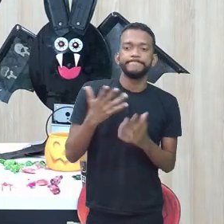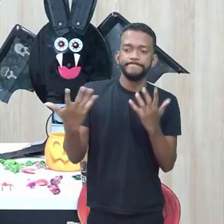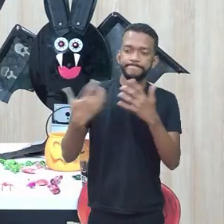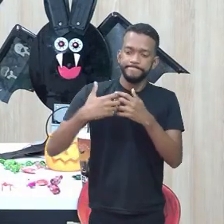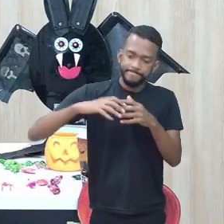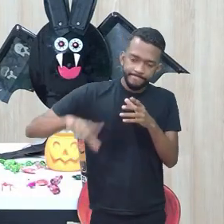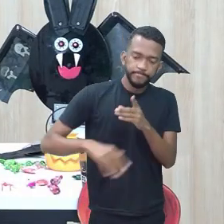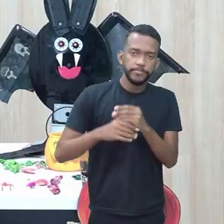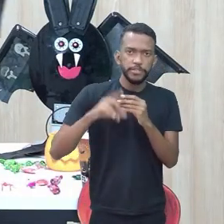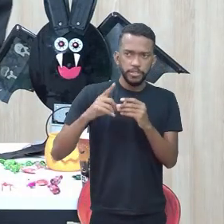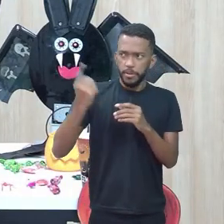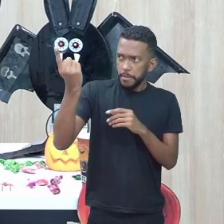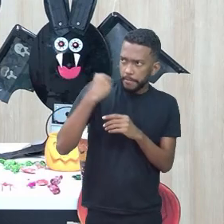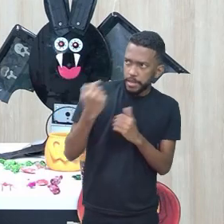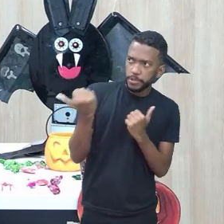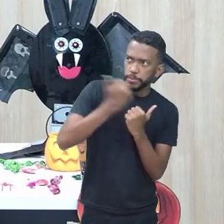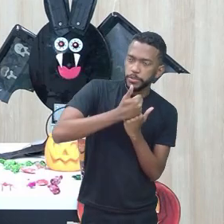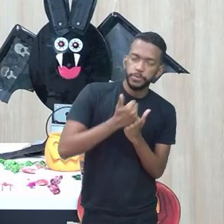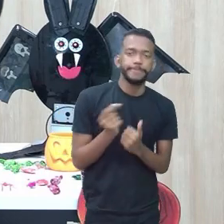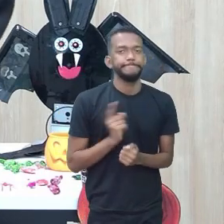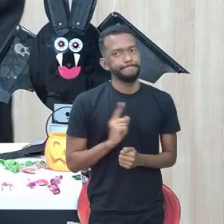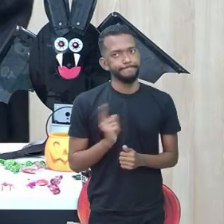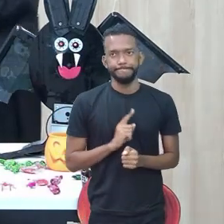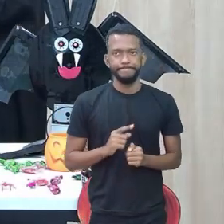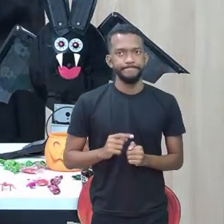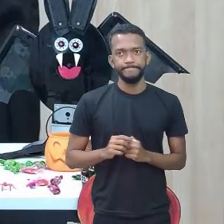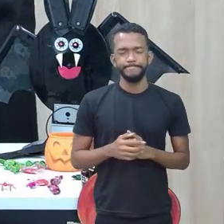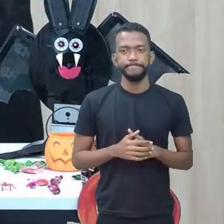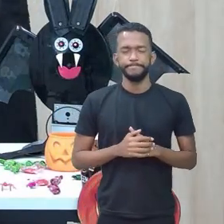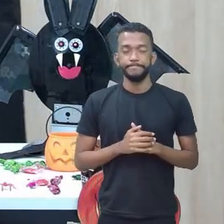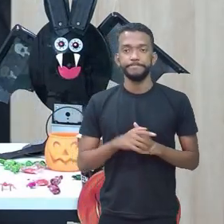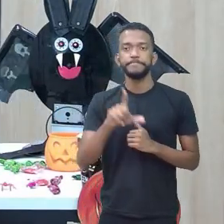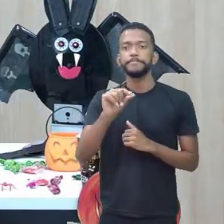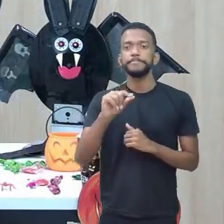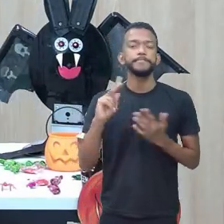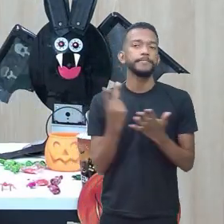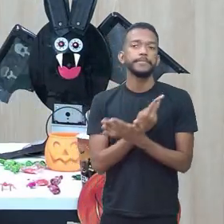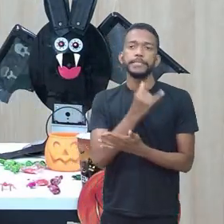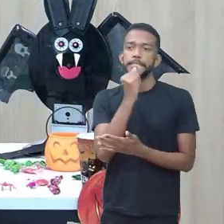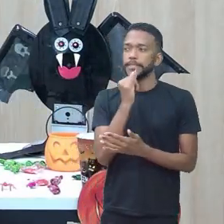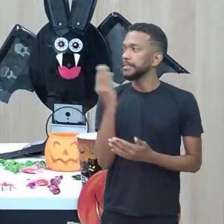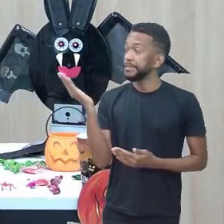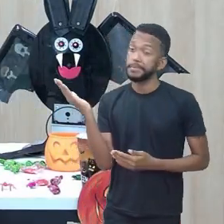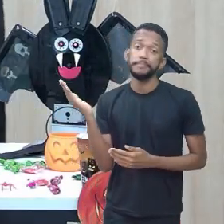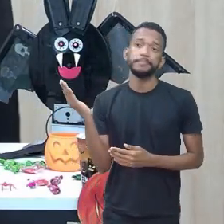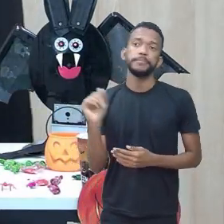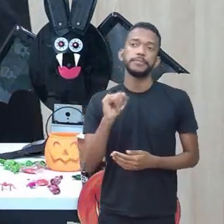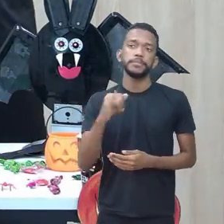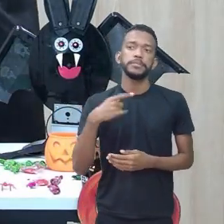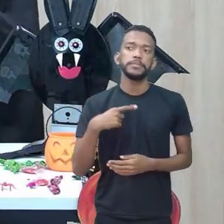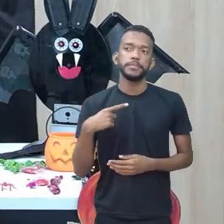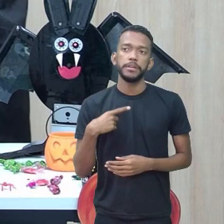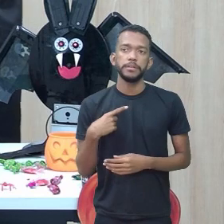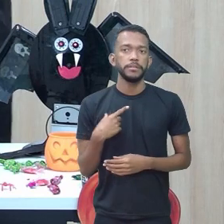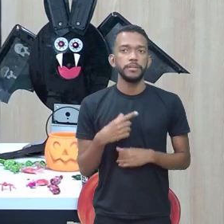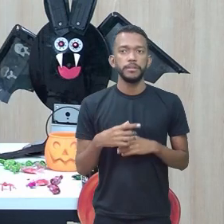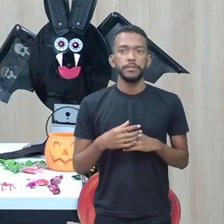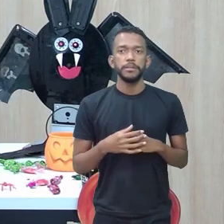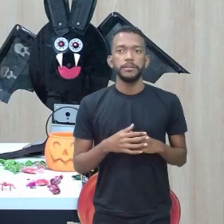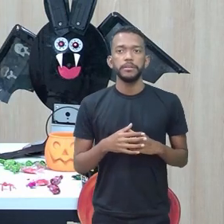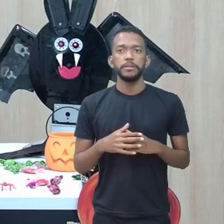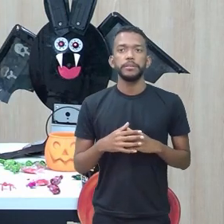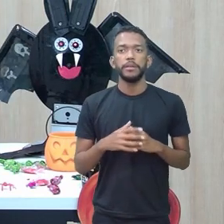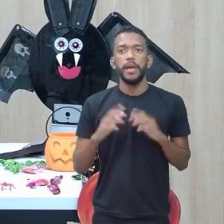agregar e não de forma de substituir. Tá? O que é que acontece? Imagine você na seguinte situação. Você está lá e